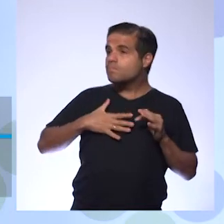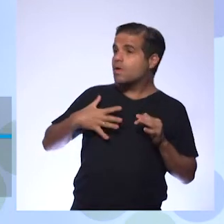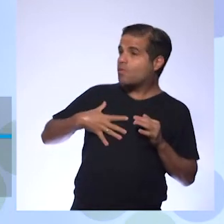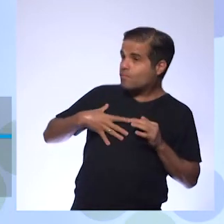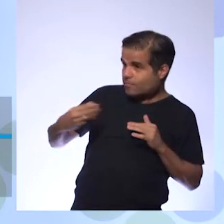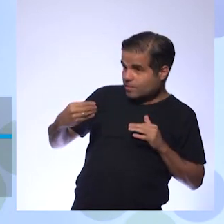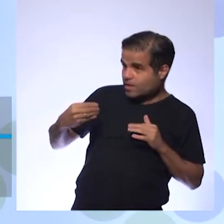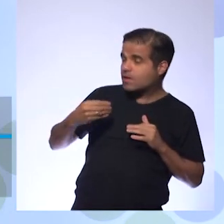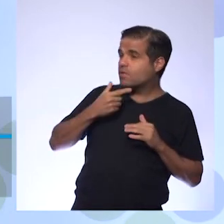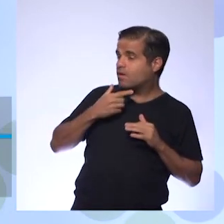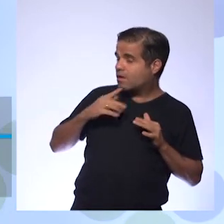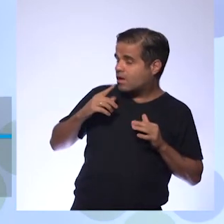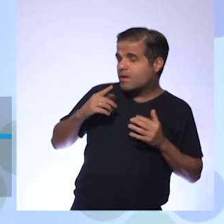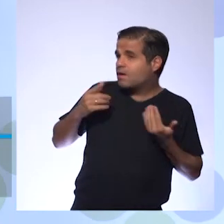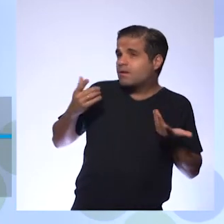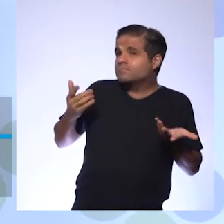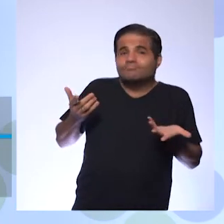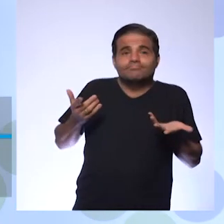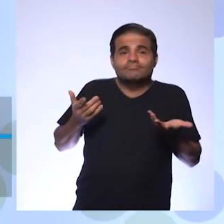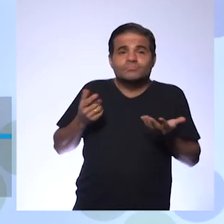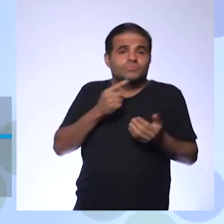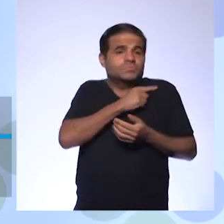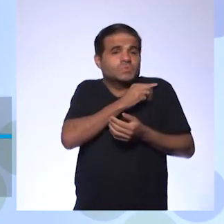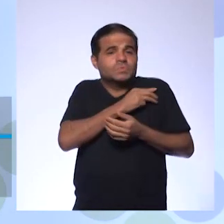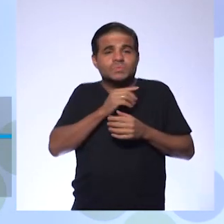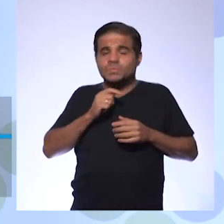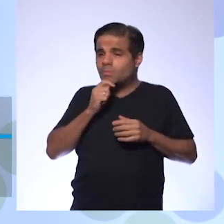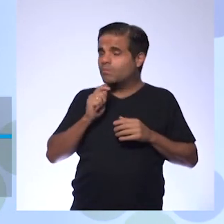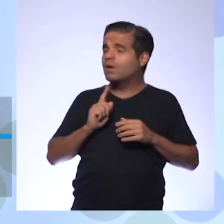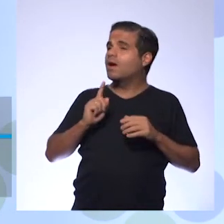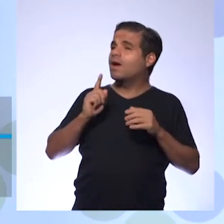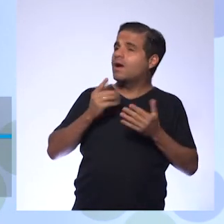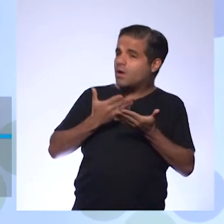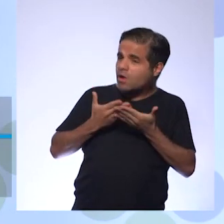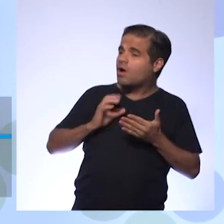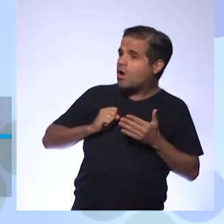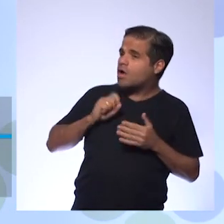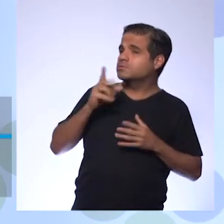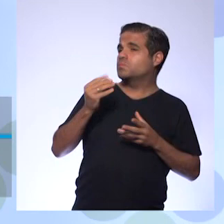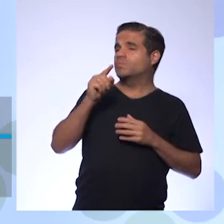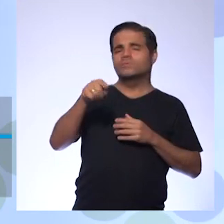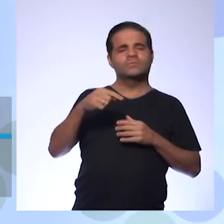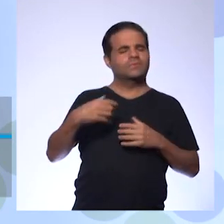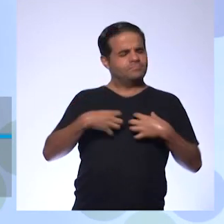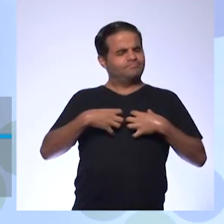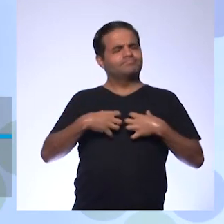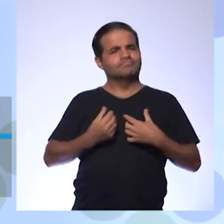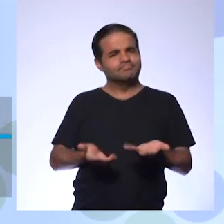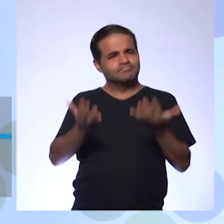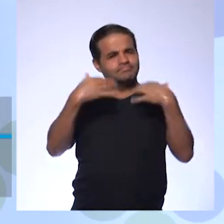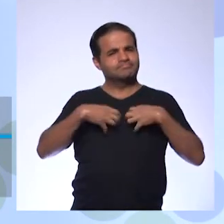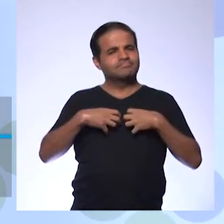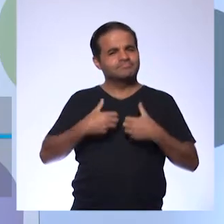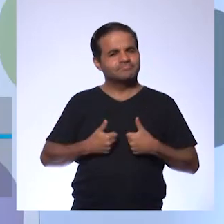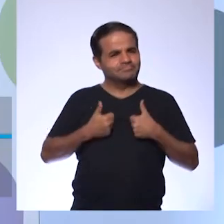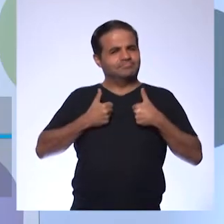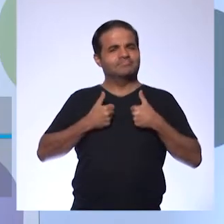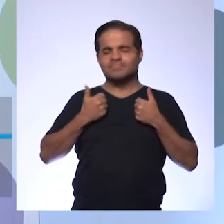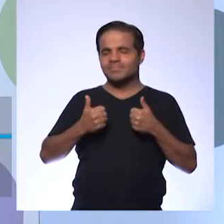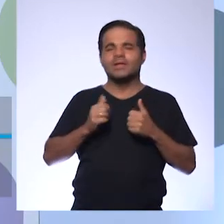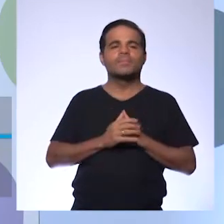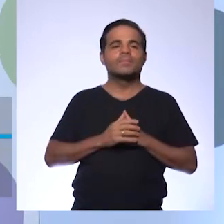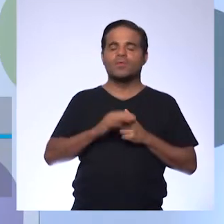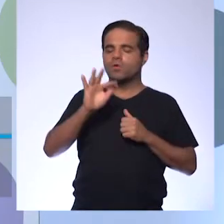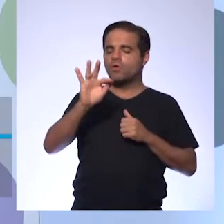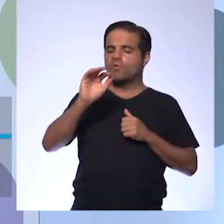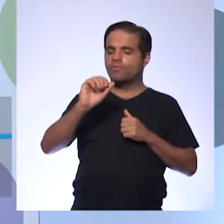filho, que não está nem no ensino médio, assiste às aulas e gosta bastante. Cara, isso faz tão bem para nós. Que legal, hein? Ó, o Fábio,